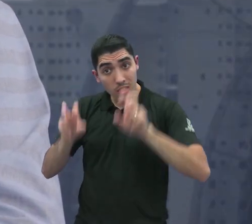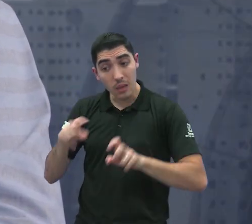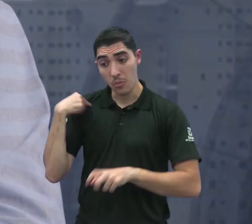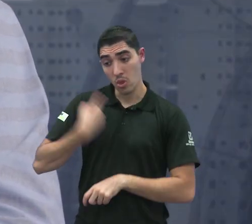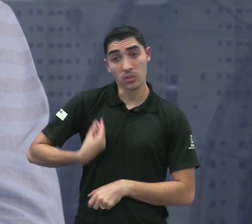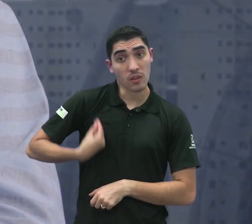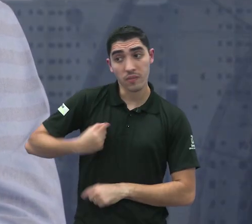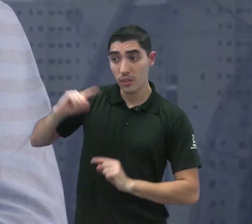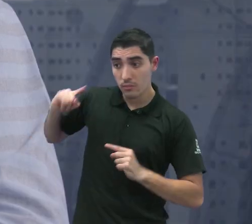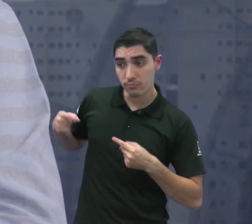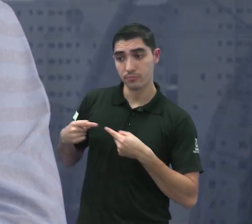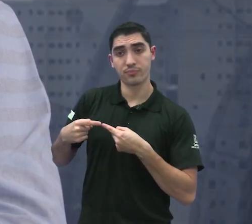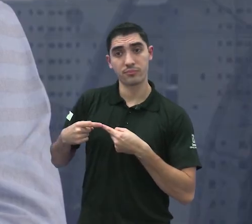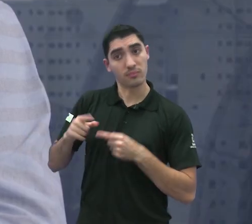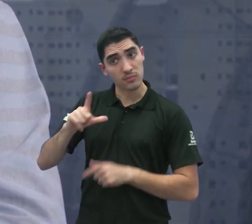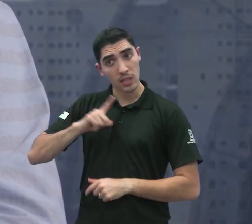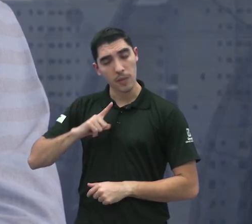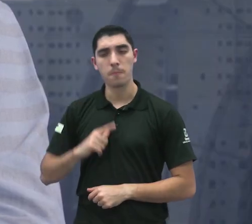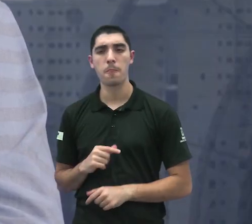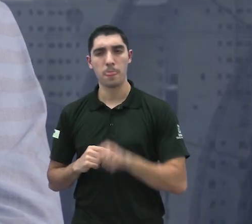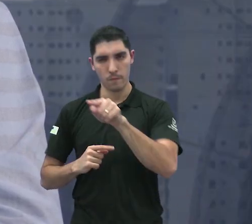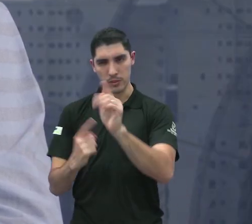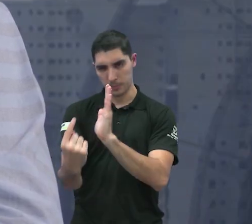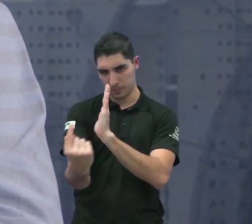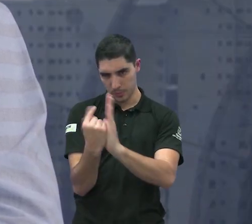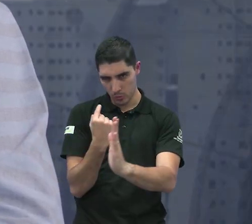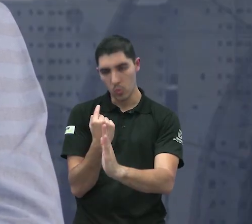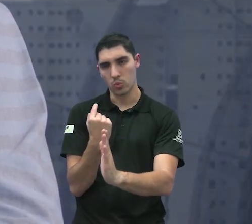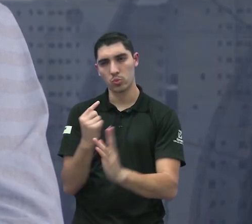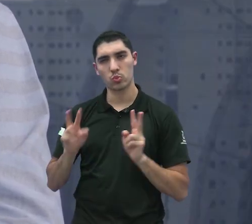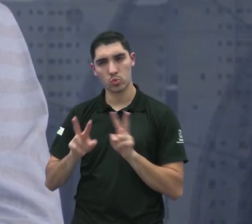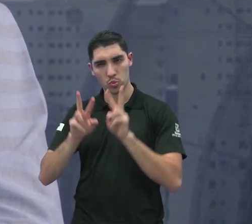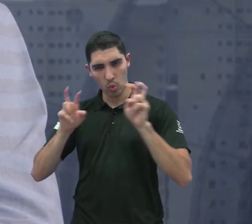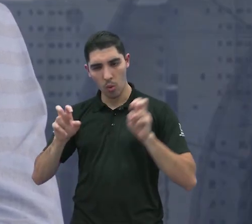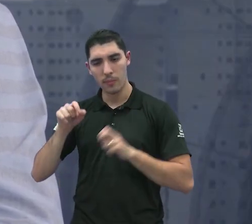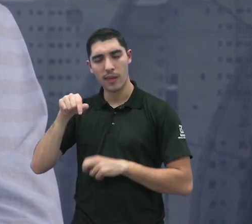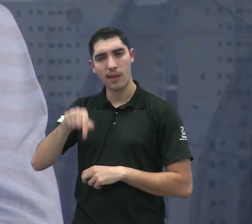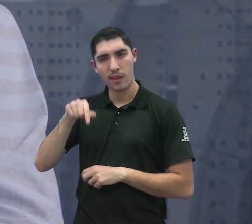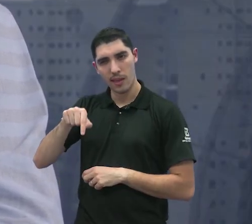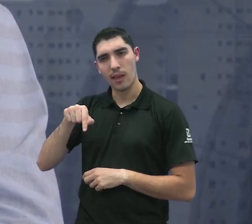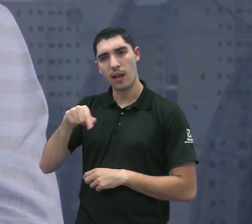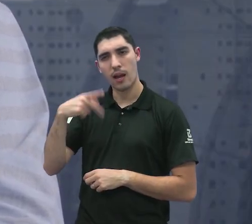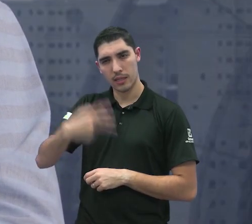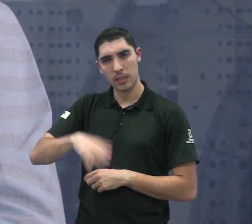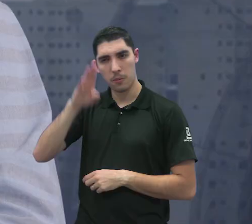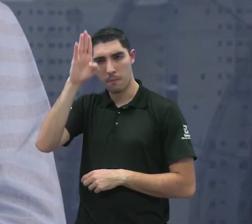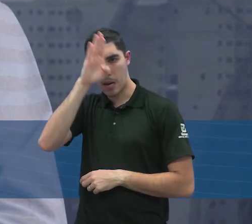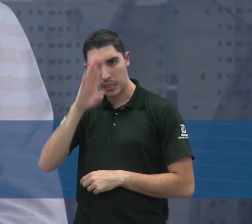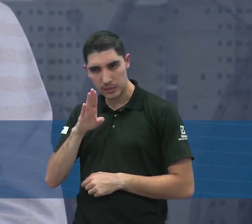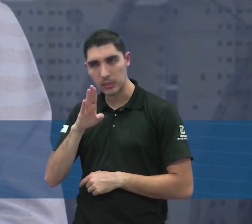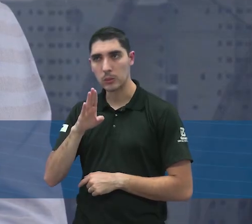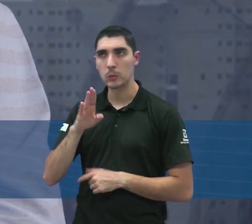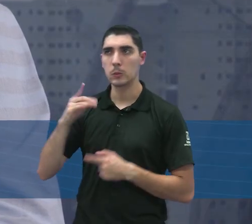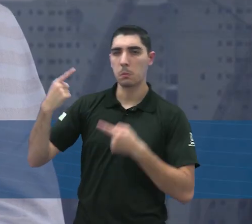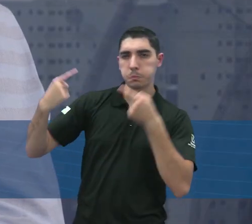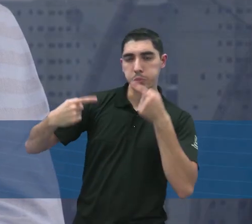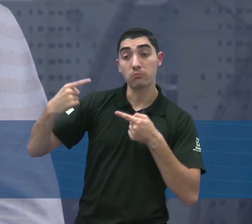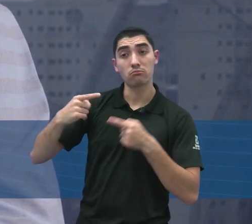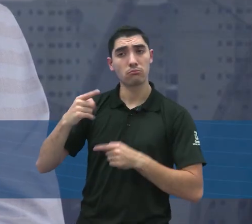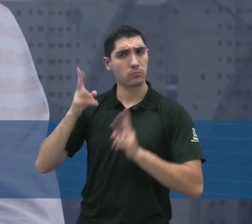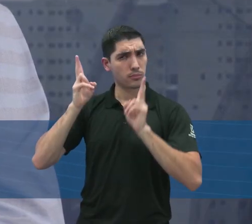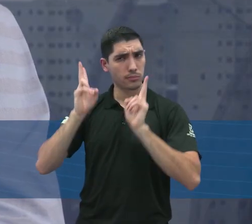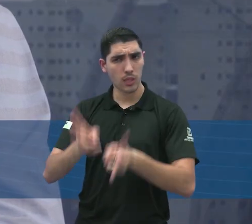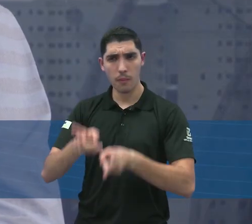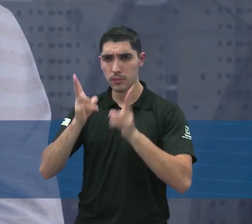nós. E respondendo mais diretamente à sua pergunta sobre o histórico da política externa brasileira, eu diria que desde sempre o Brasil tentou